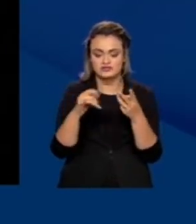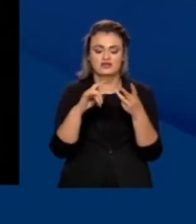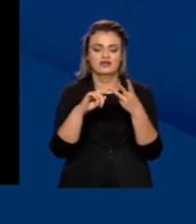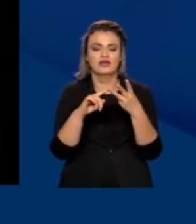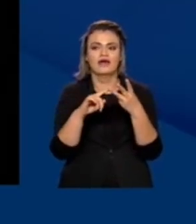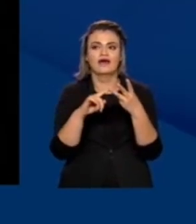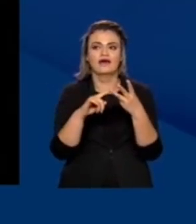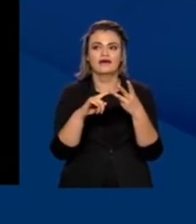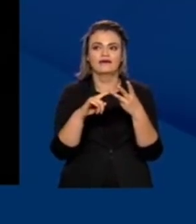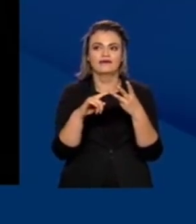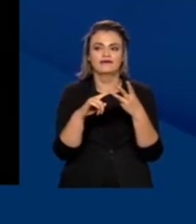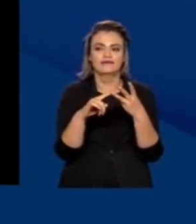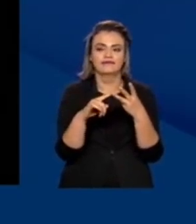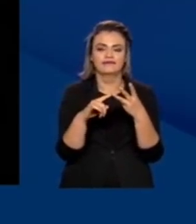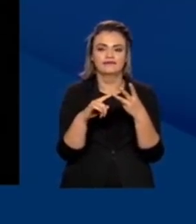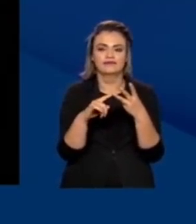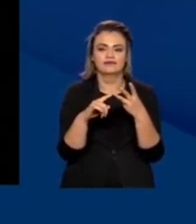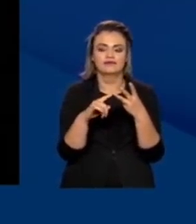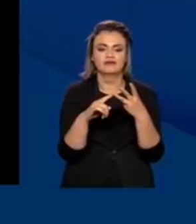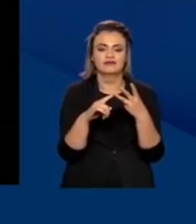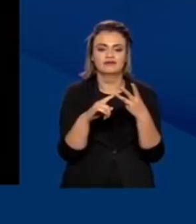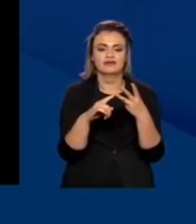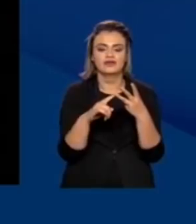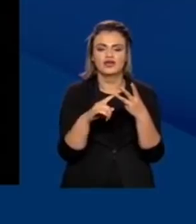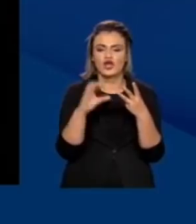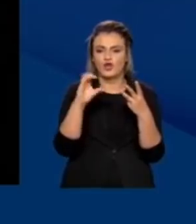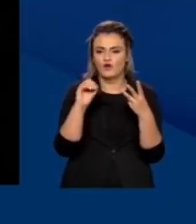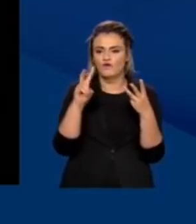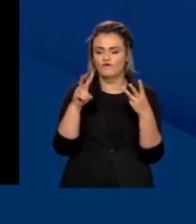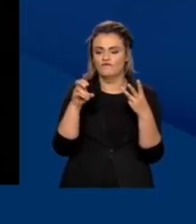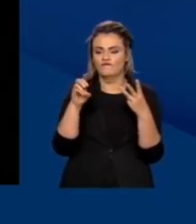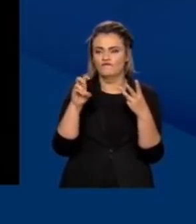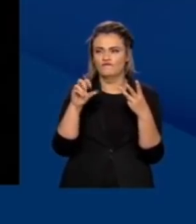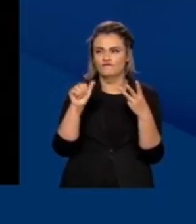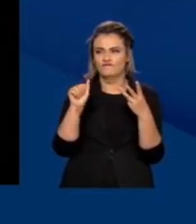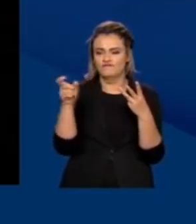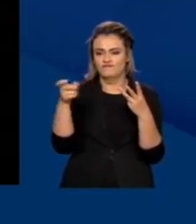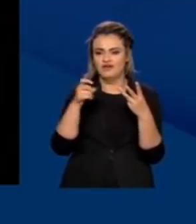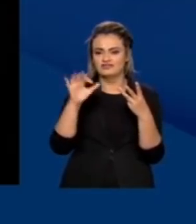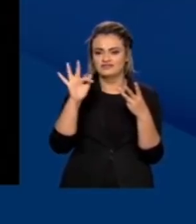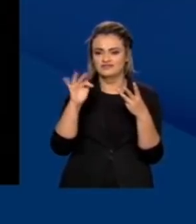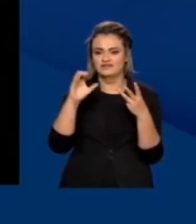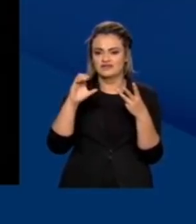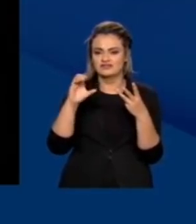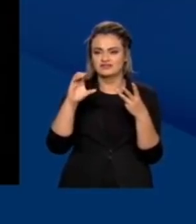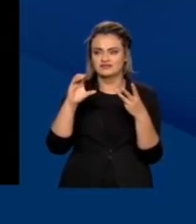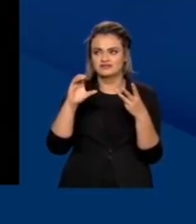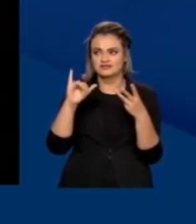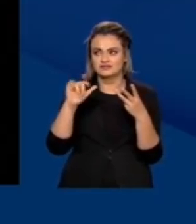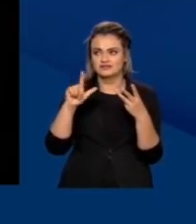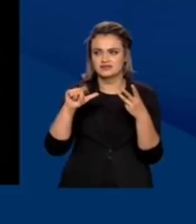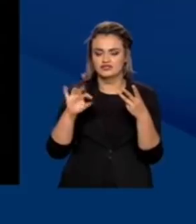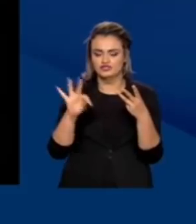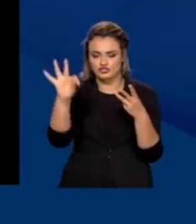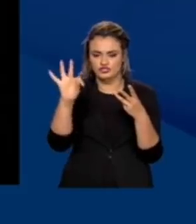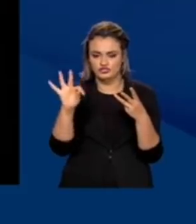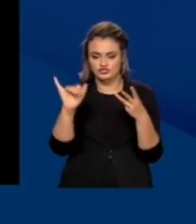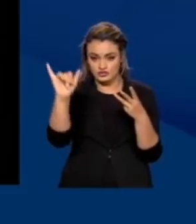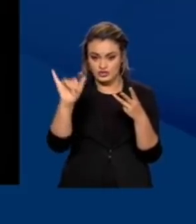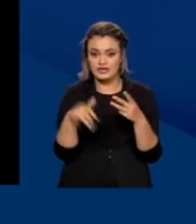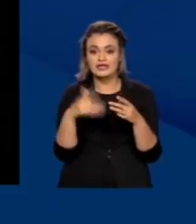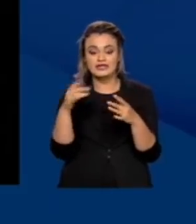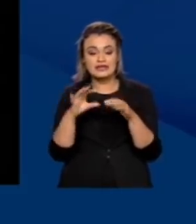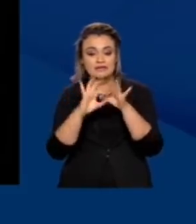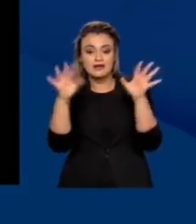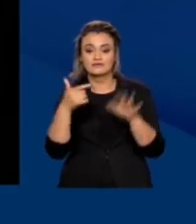e também do mecanismo COVAX Facility seriam disponibilizadas no segundo semestre. Então, com